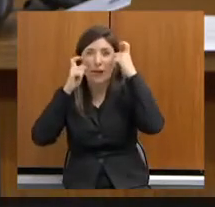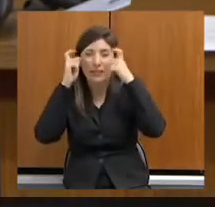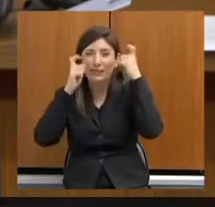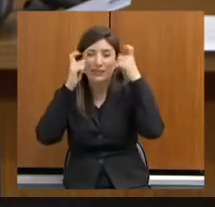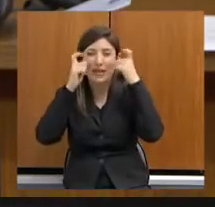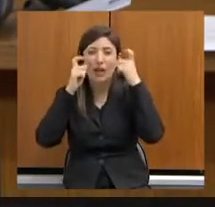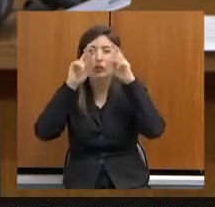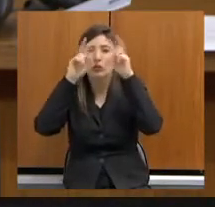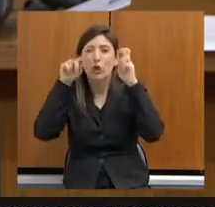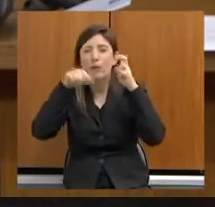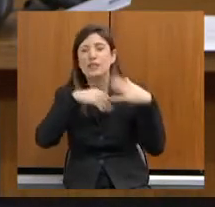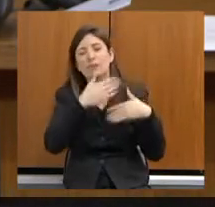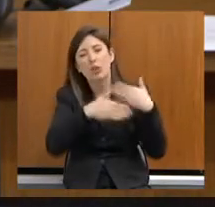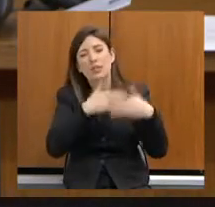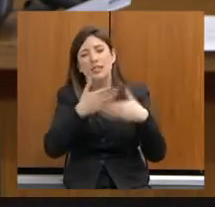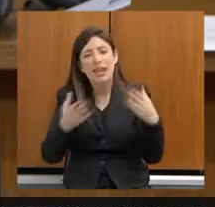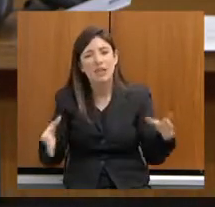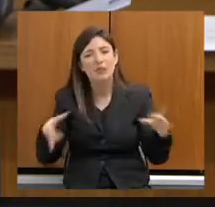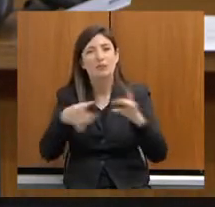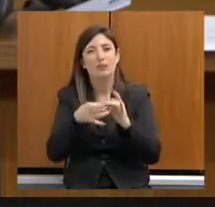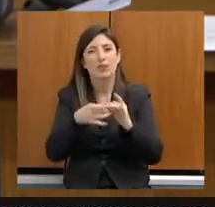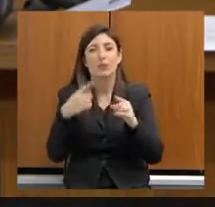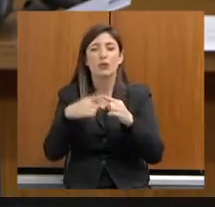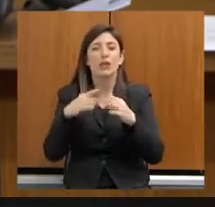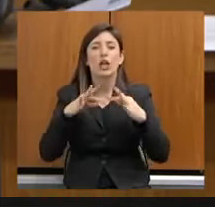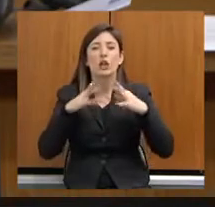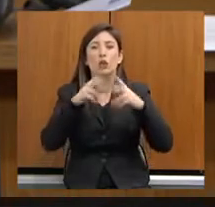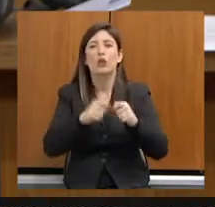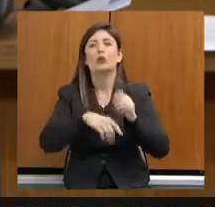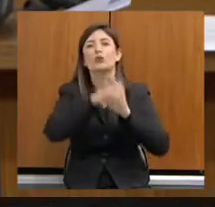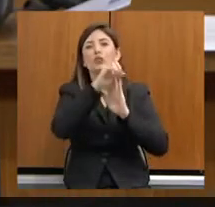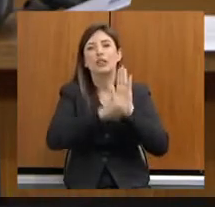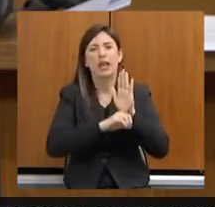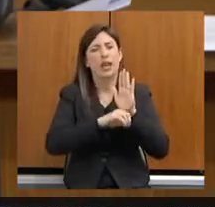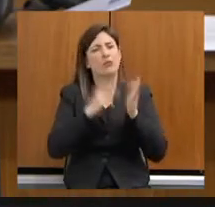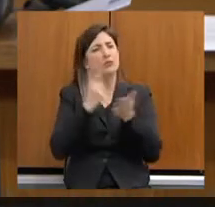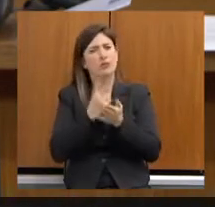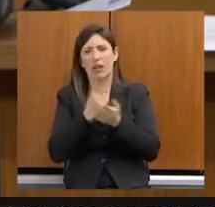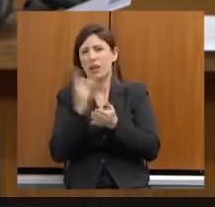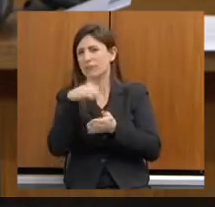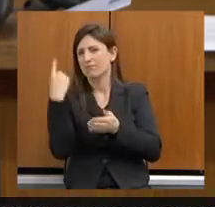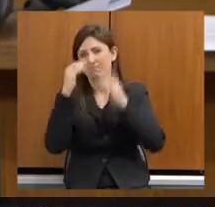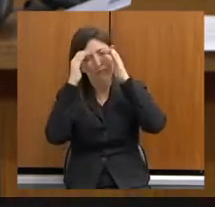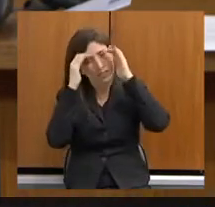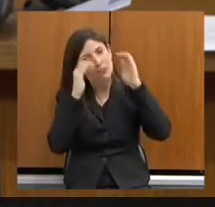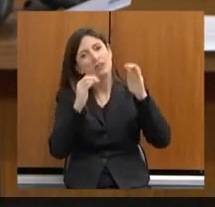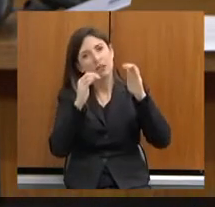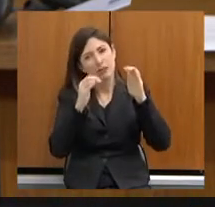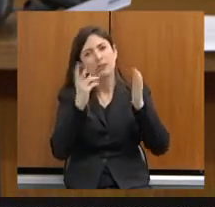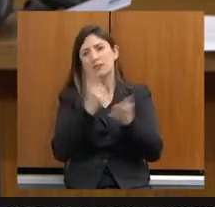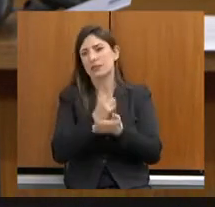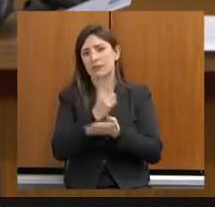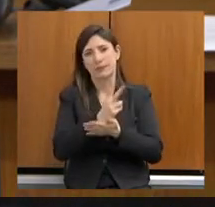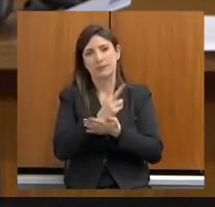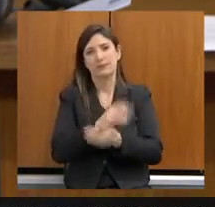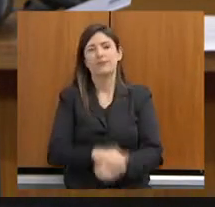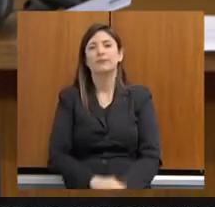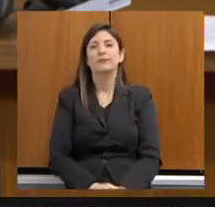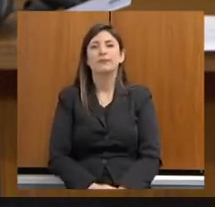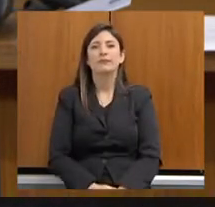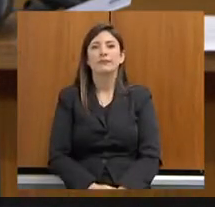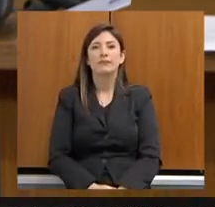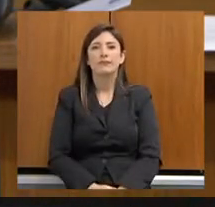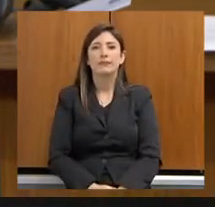ao processo visto que todos os direitos sempre são respeitados como os um